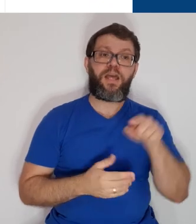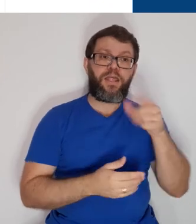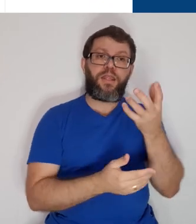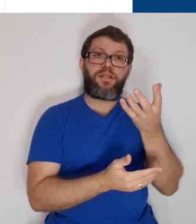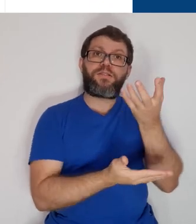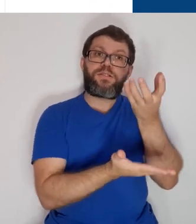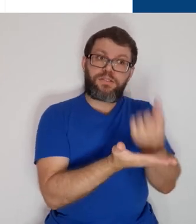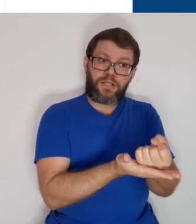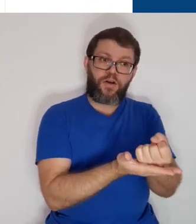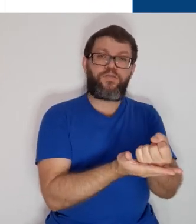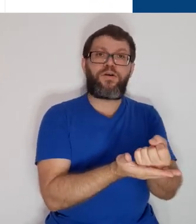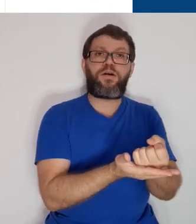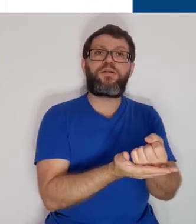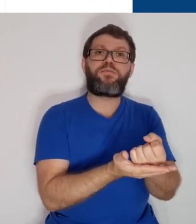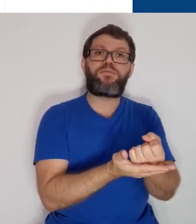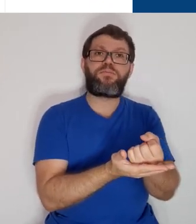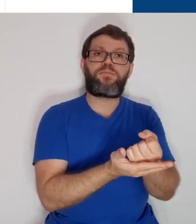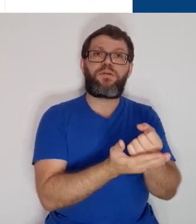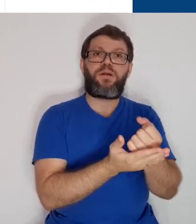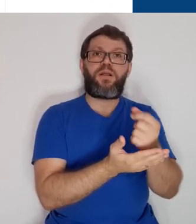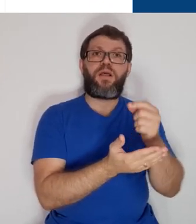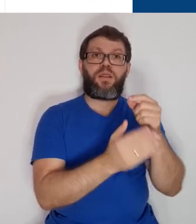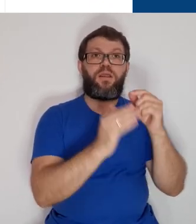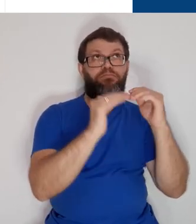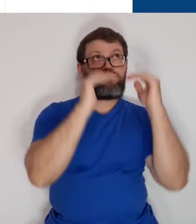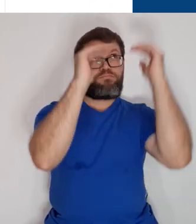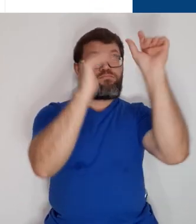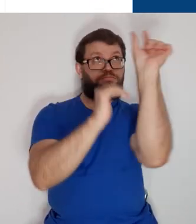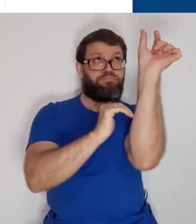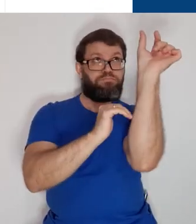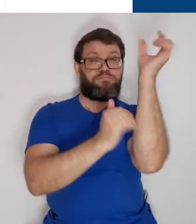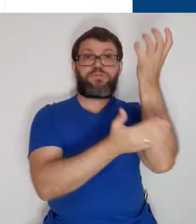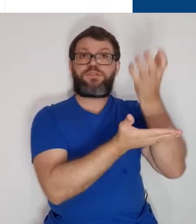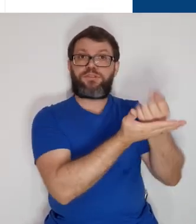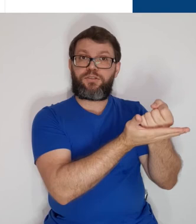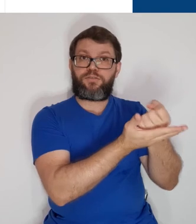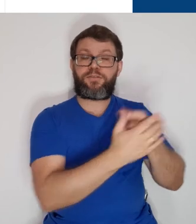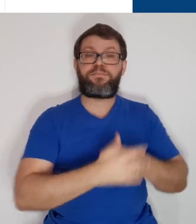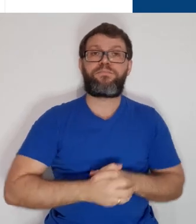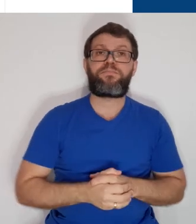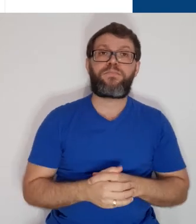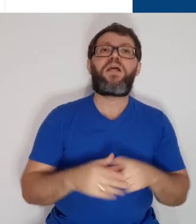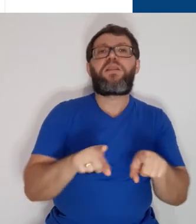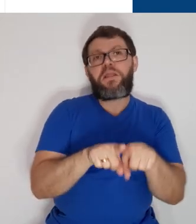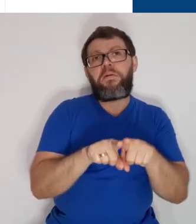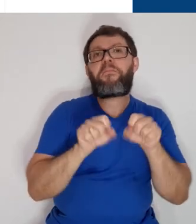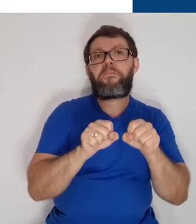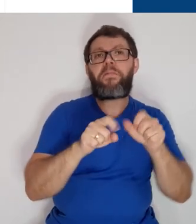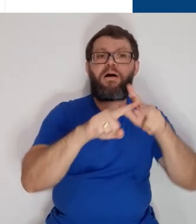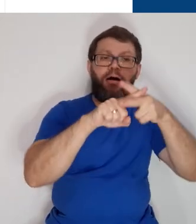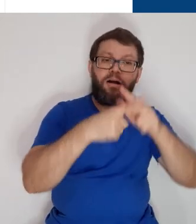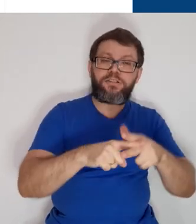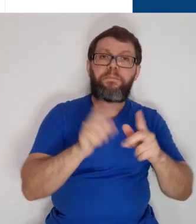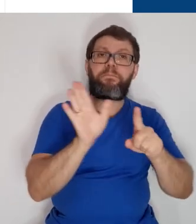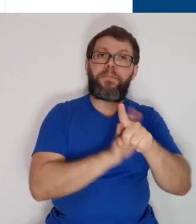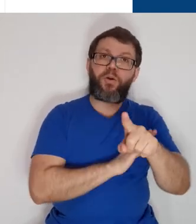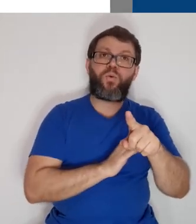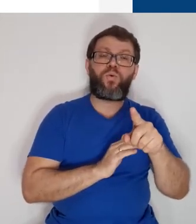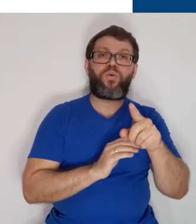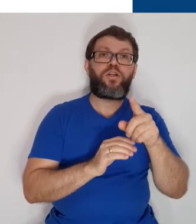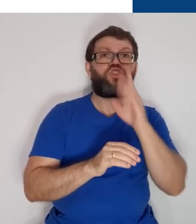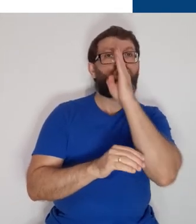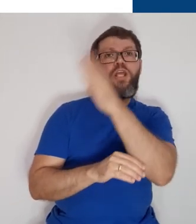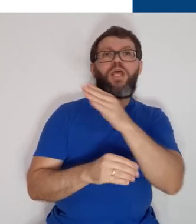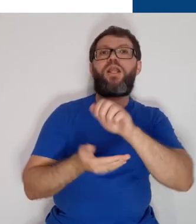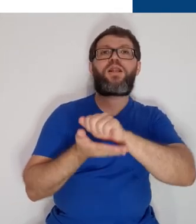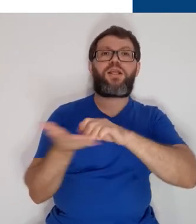depois clicamos para salvar no botão que fica no canto superior direito também podemos editar a